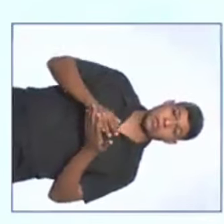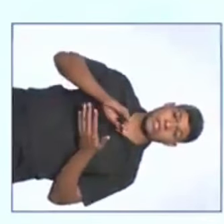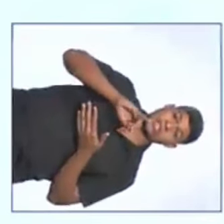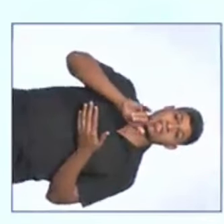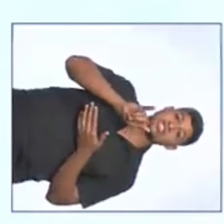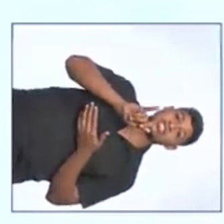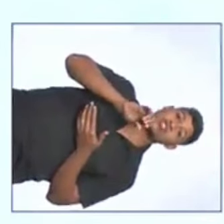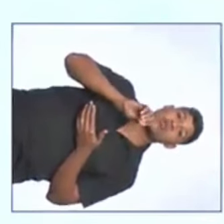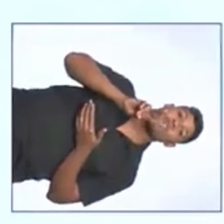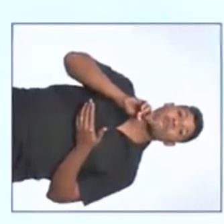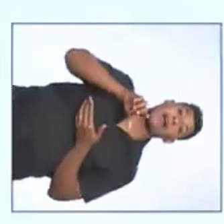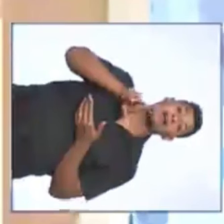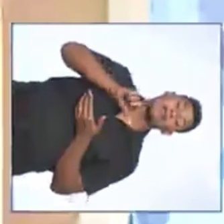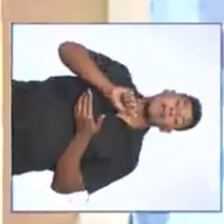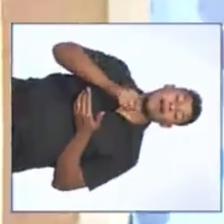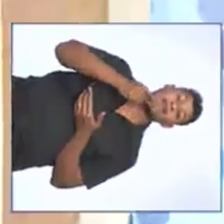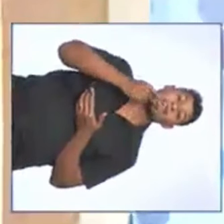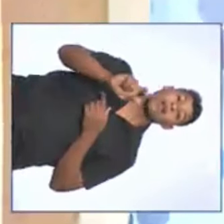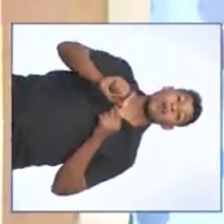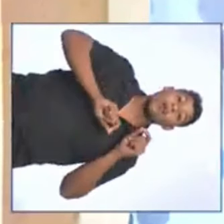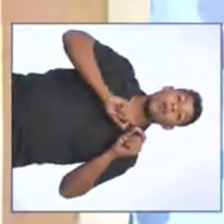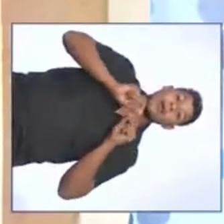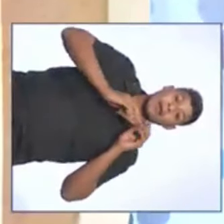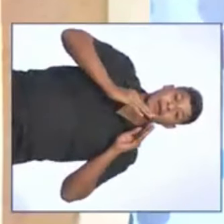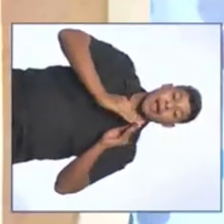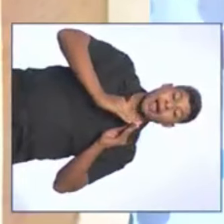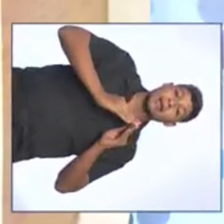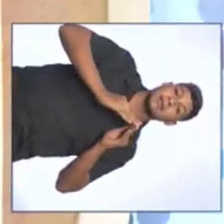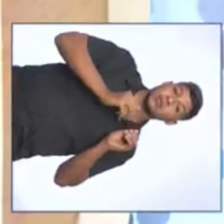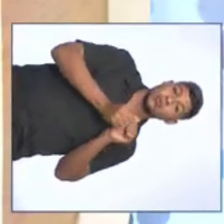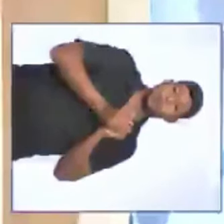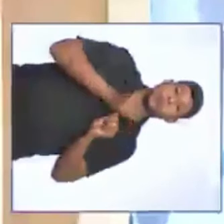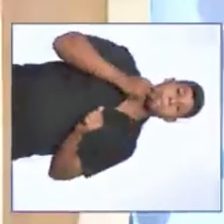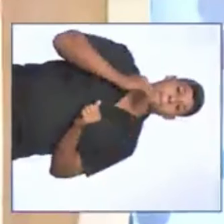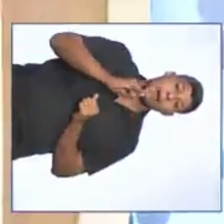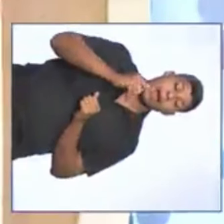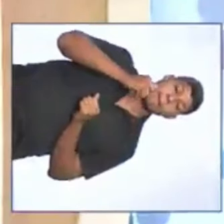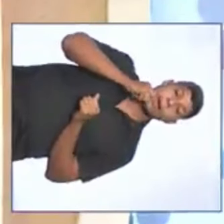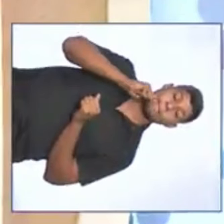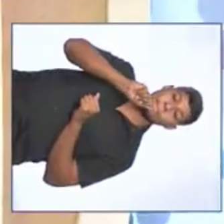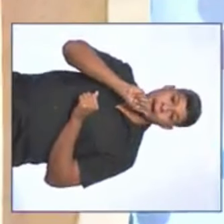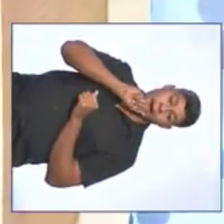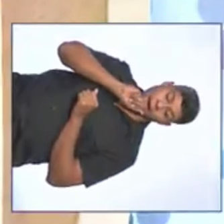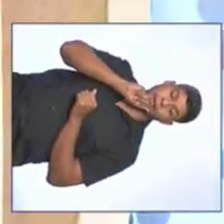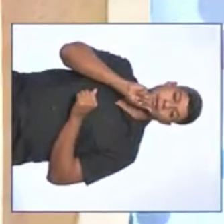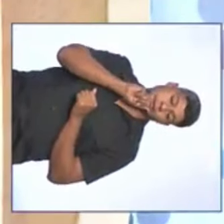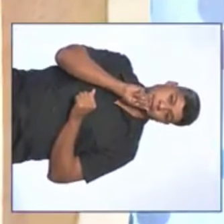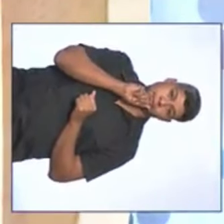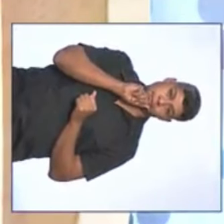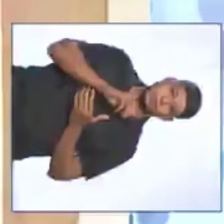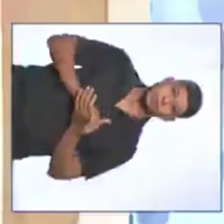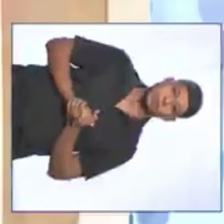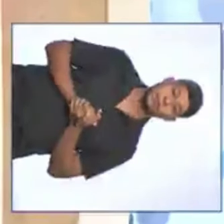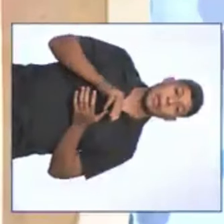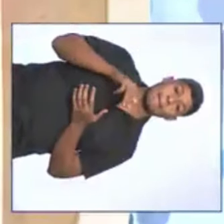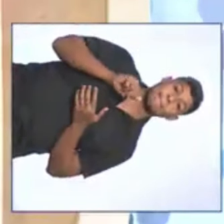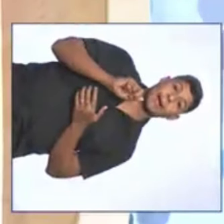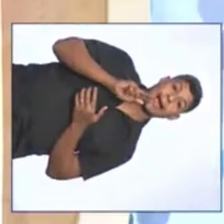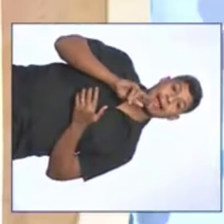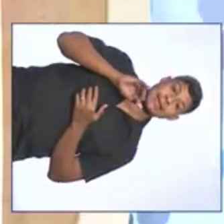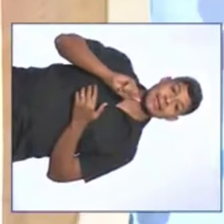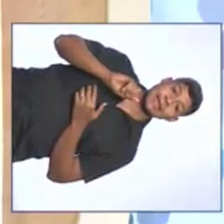Giovana Fabiana diz que ela mora com os pais, a família dela são os pais dela, né? A Maria